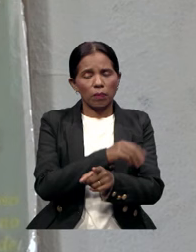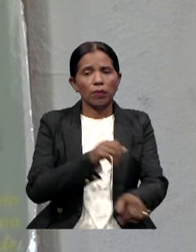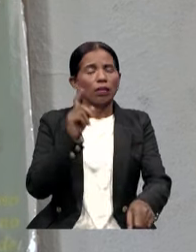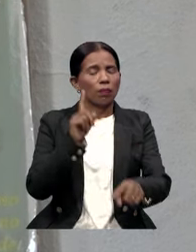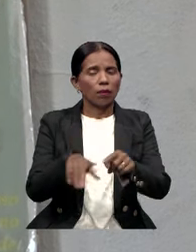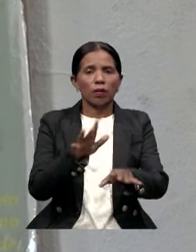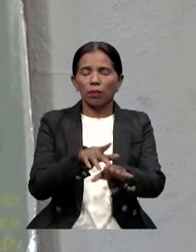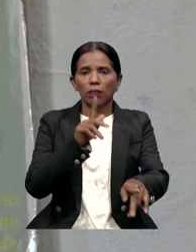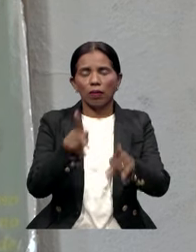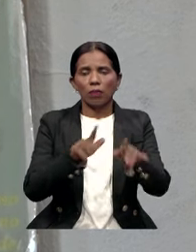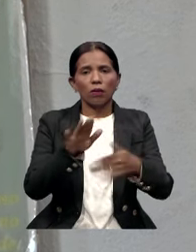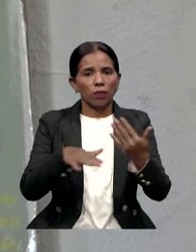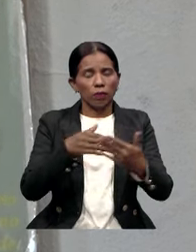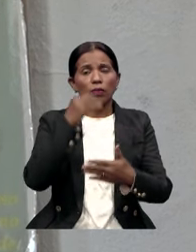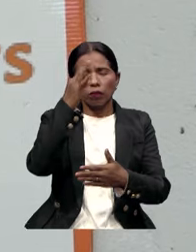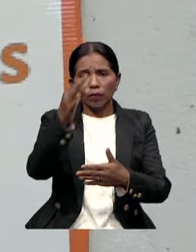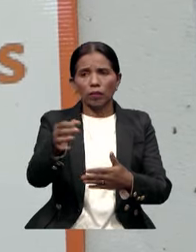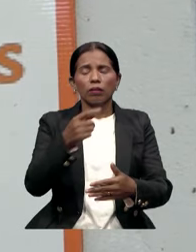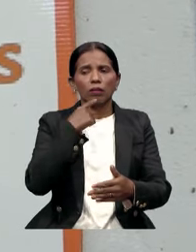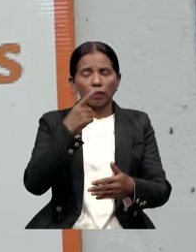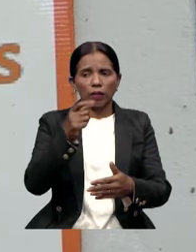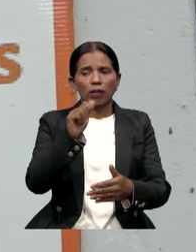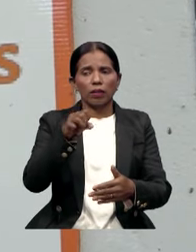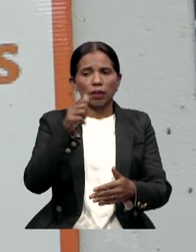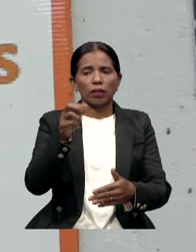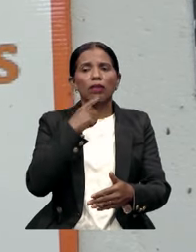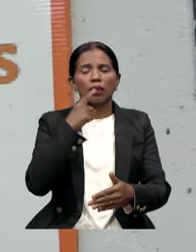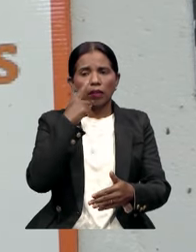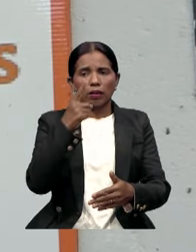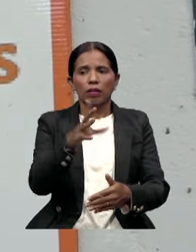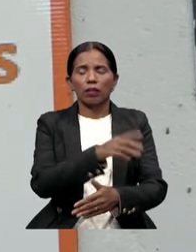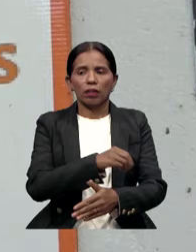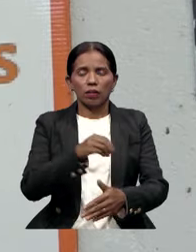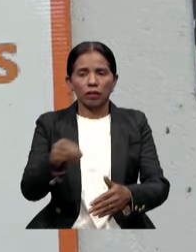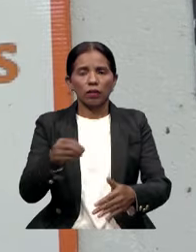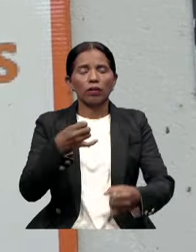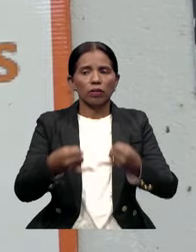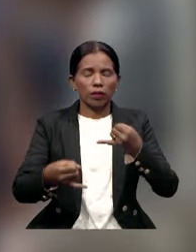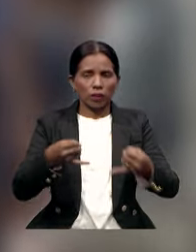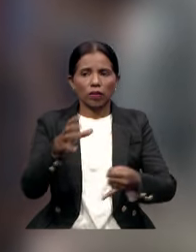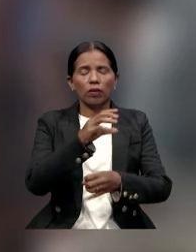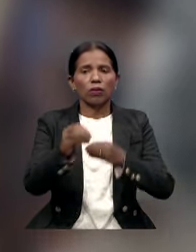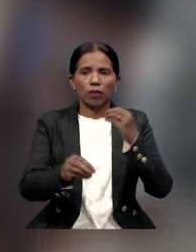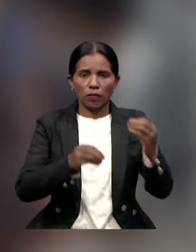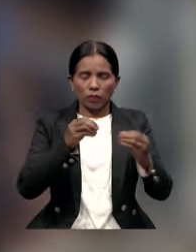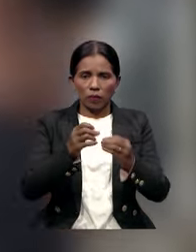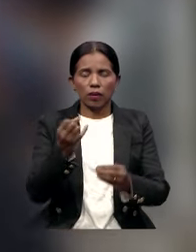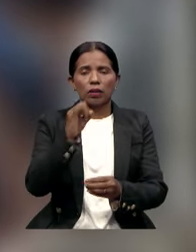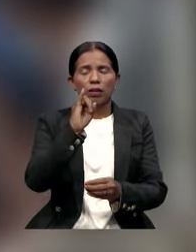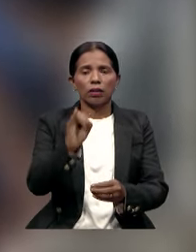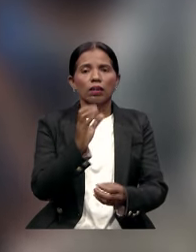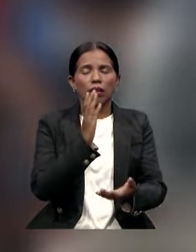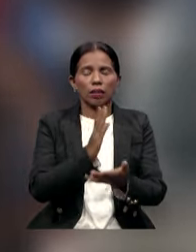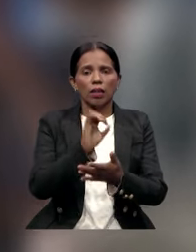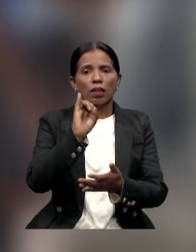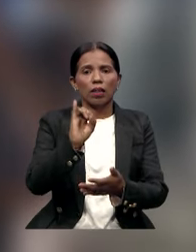e futuro. Oficial ajar hatau kestau ne baing hira jurnalista husu opinião sociedade civil nian relasiona ho Instituto Nasional Combate HIV